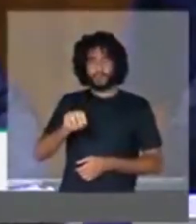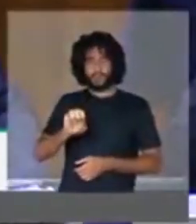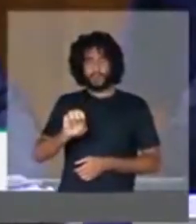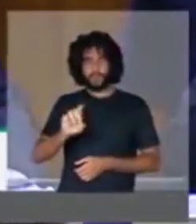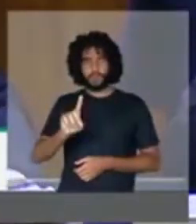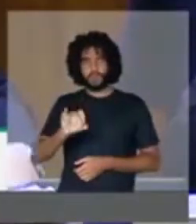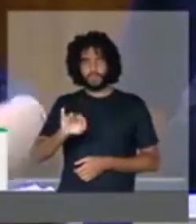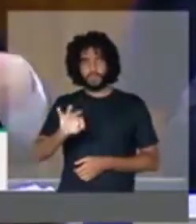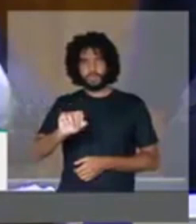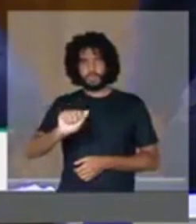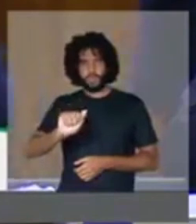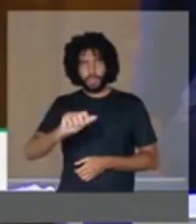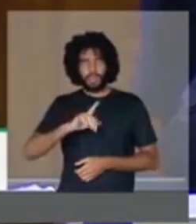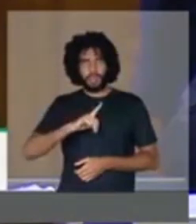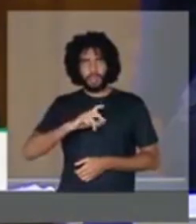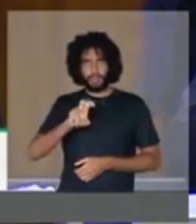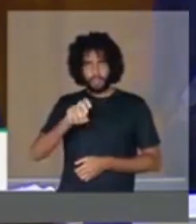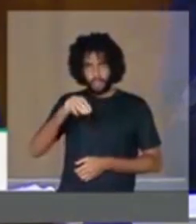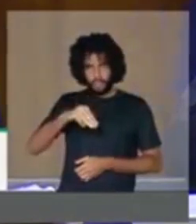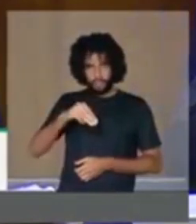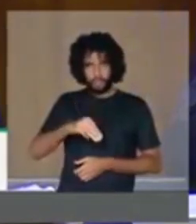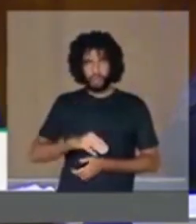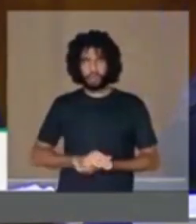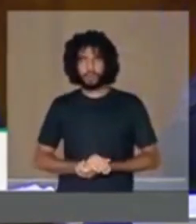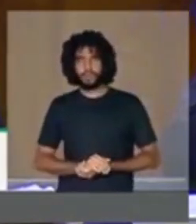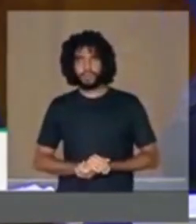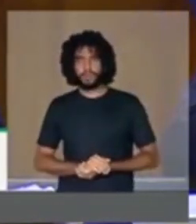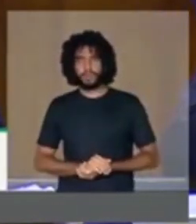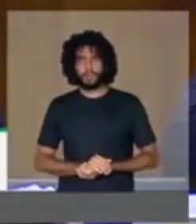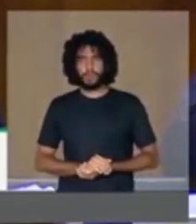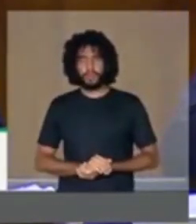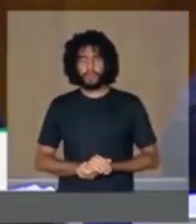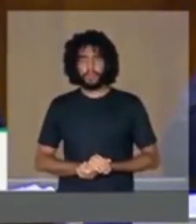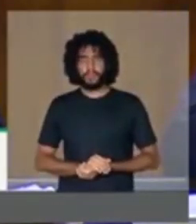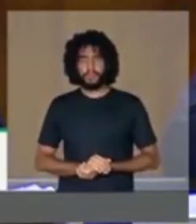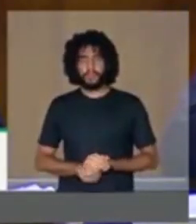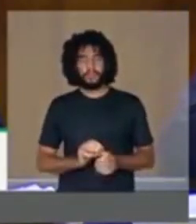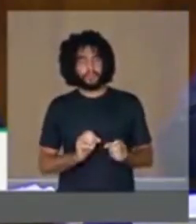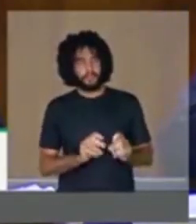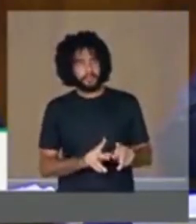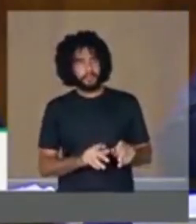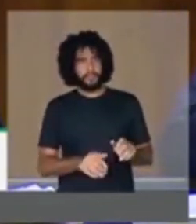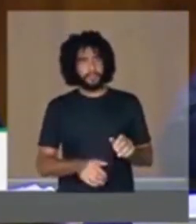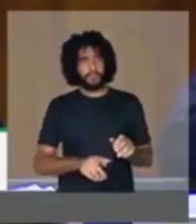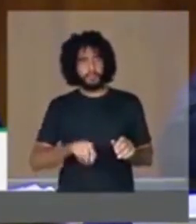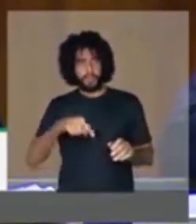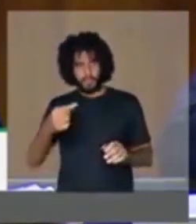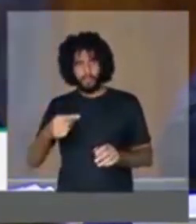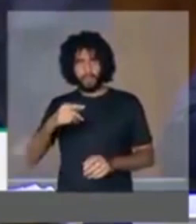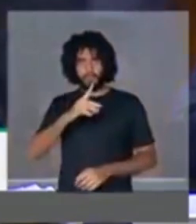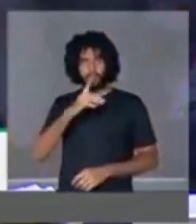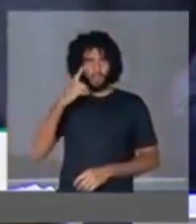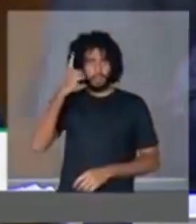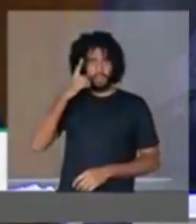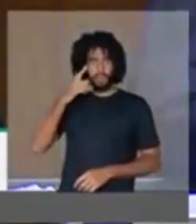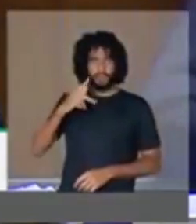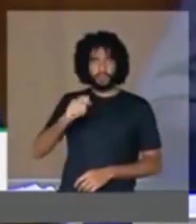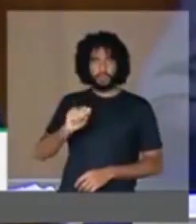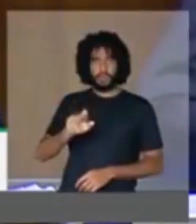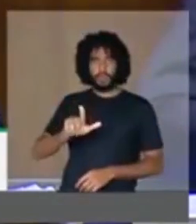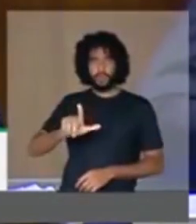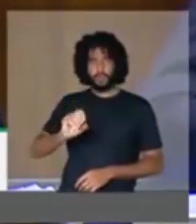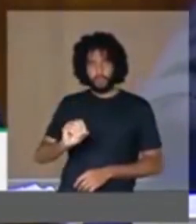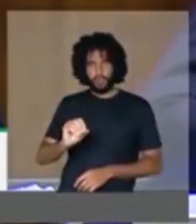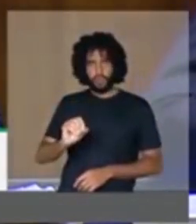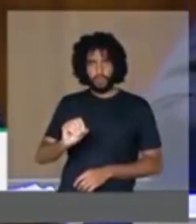que servem a união se aprovado em segundo turno o texto segue para análise do senado onde também deve